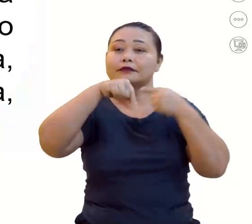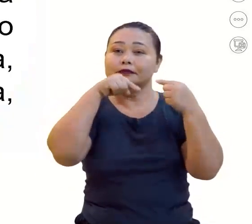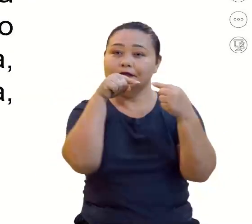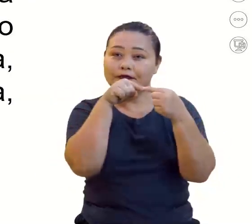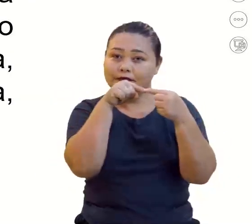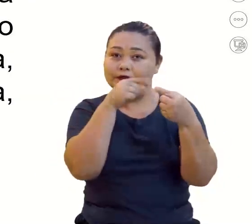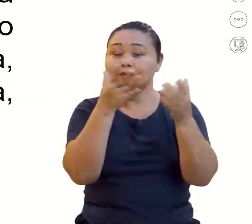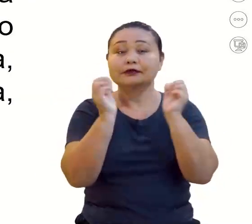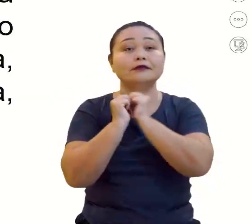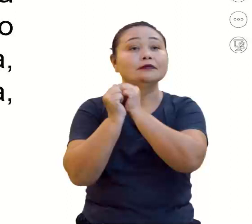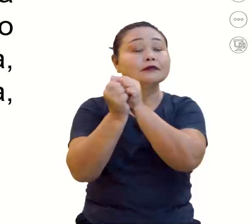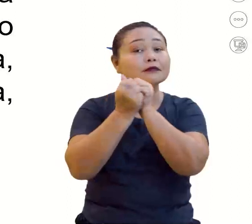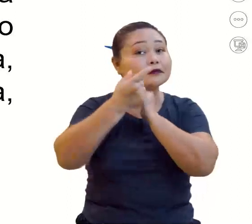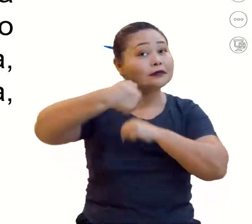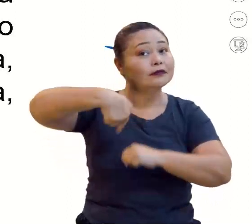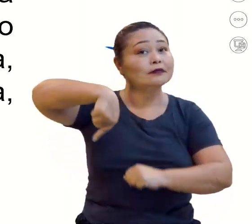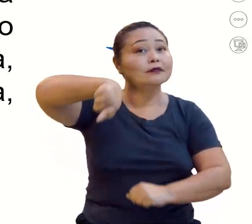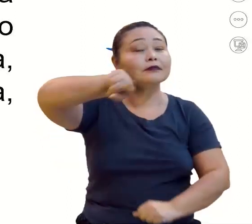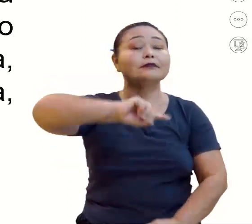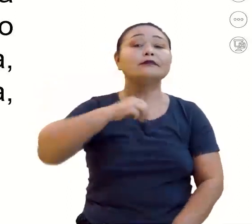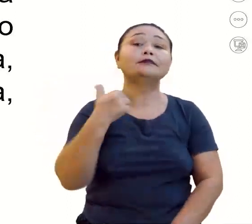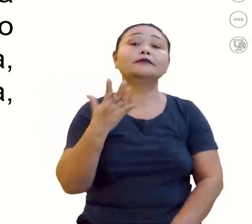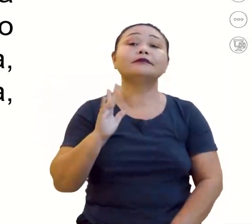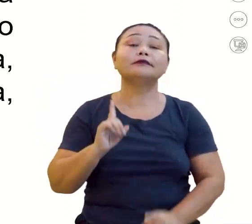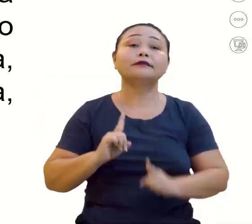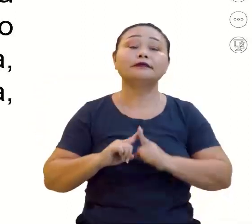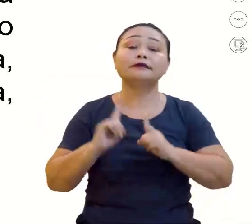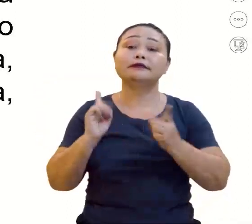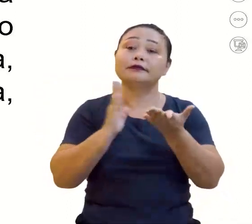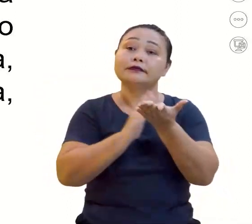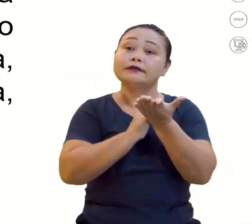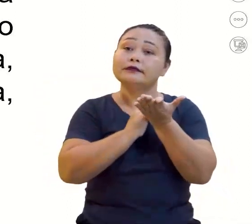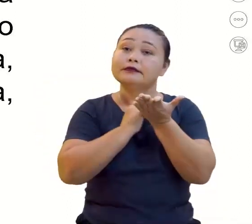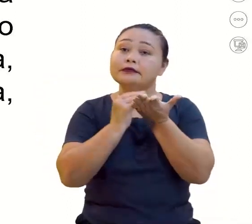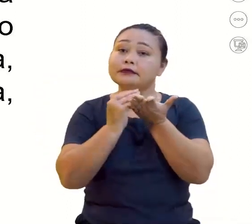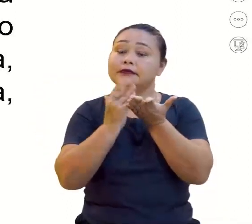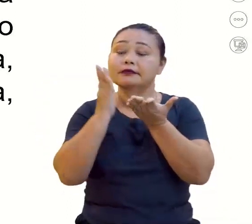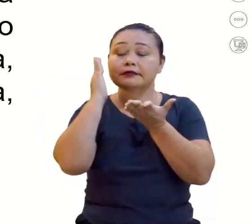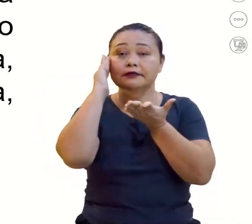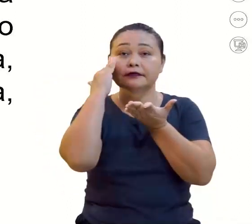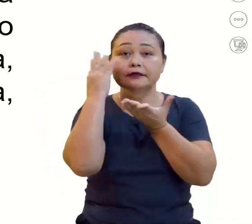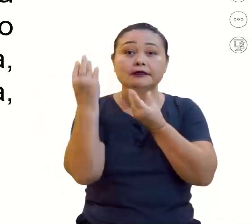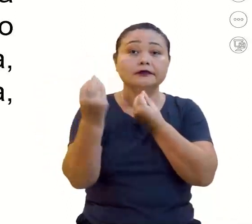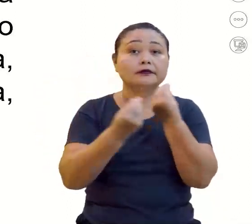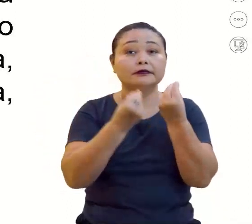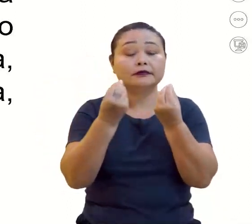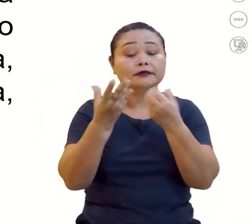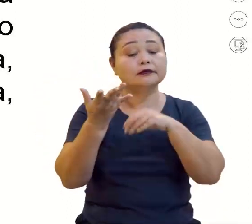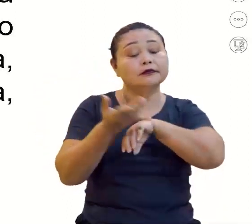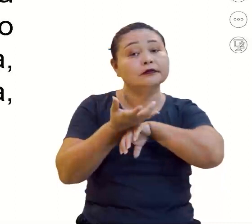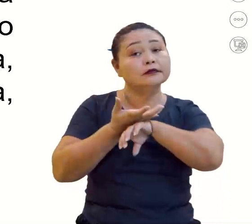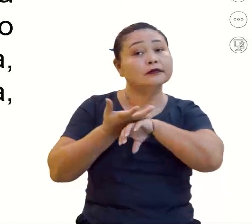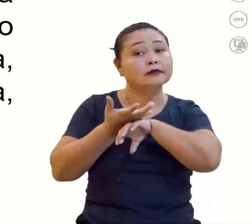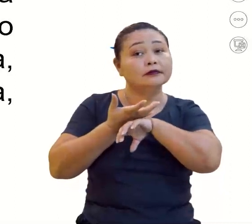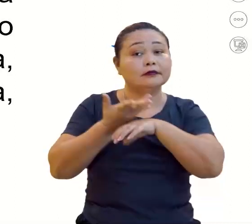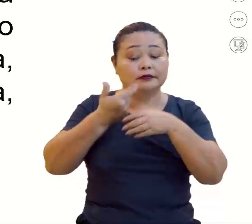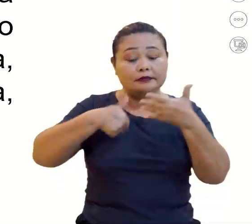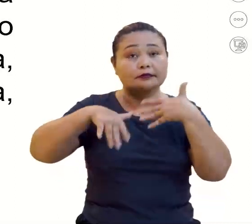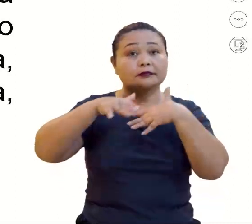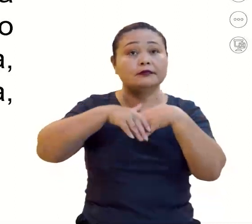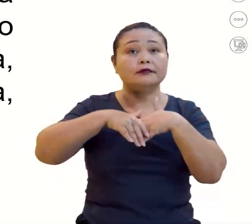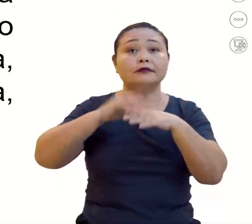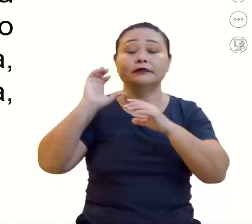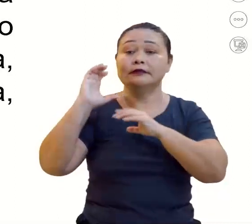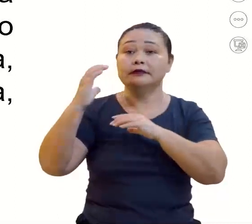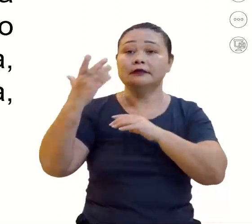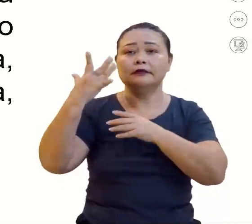junto com vocês. Vamos lá. Beleza, então vamos começar entendendo mais ou menos a nossa disciplina. A matemática é a